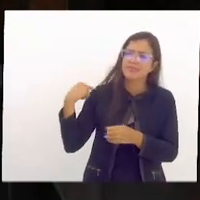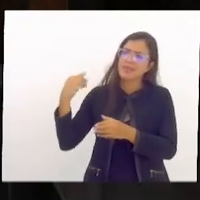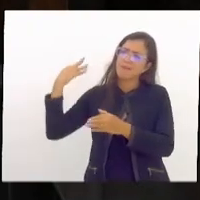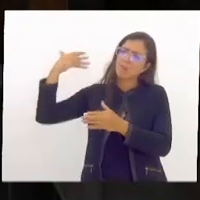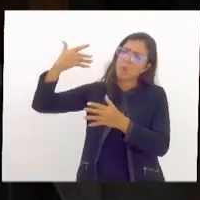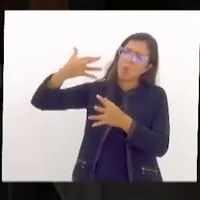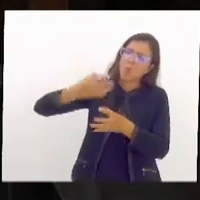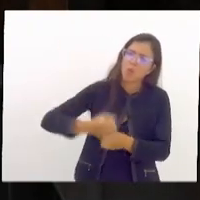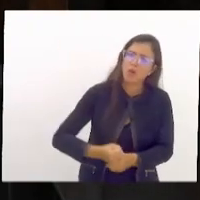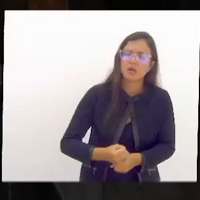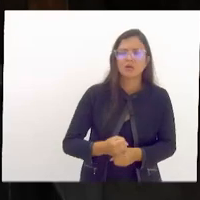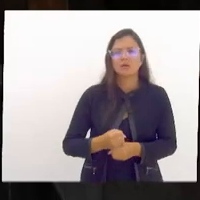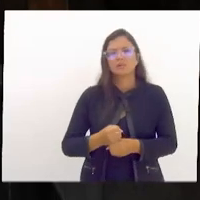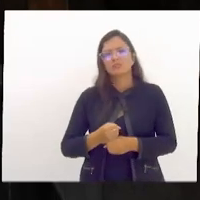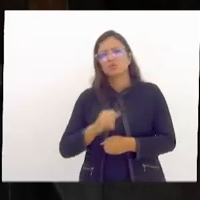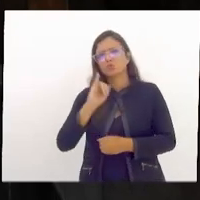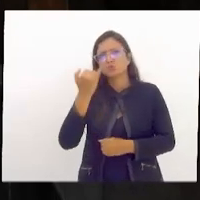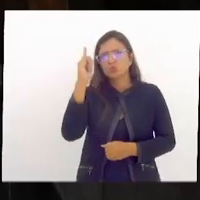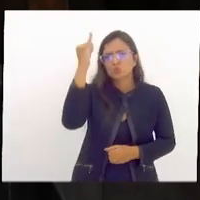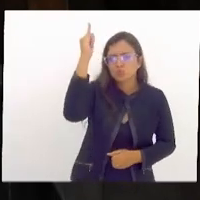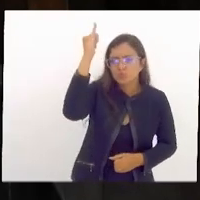corrigido por juros.